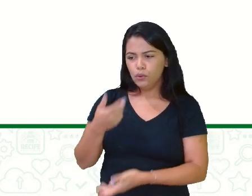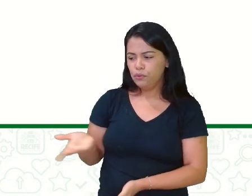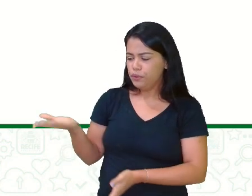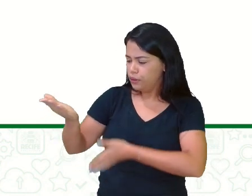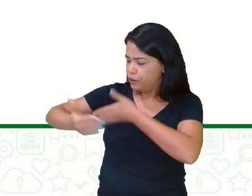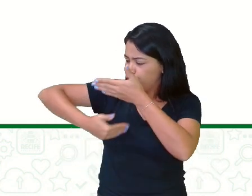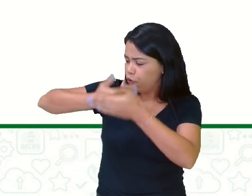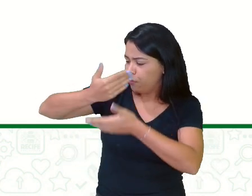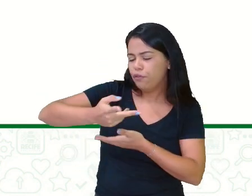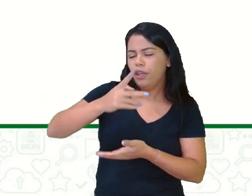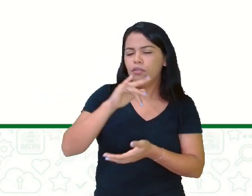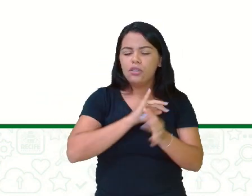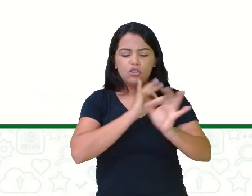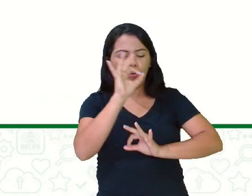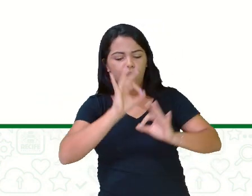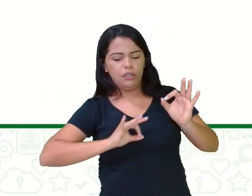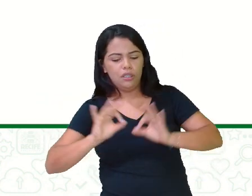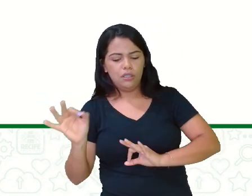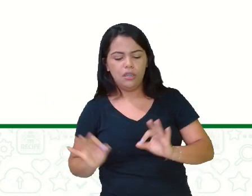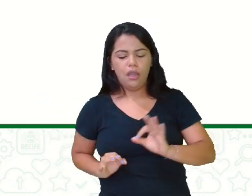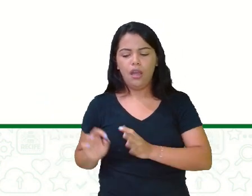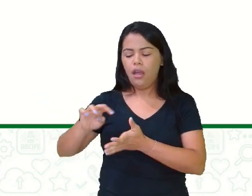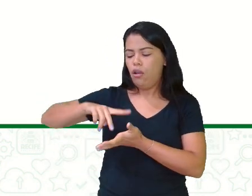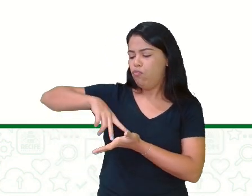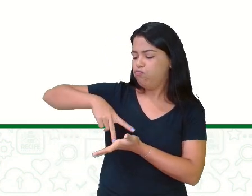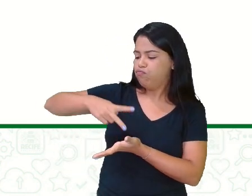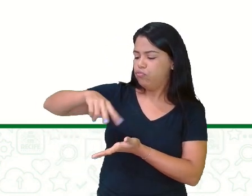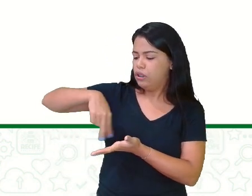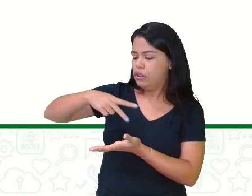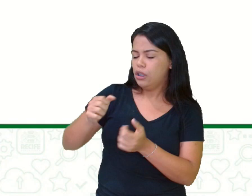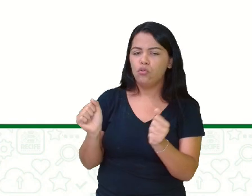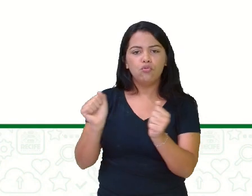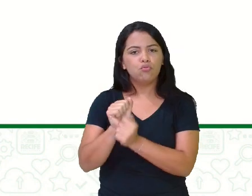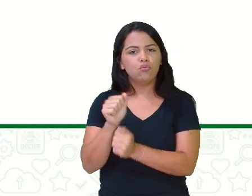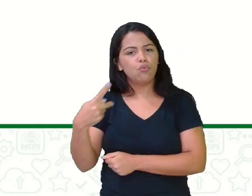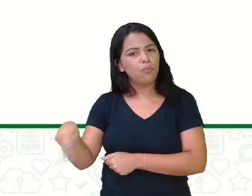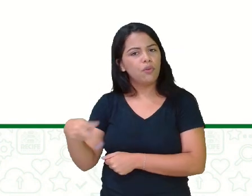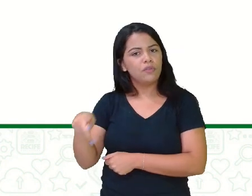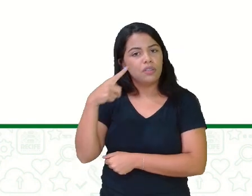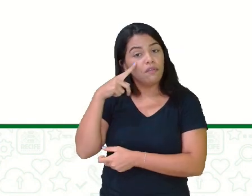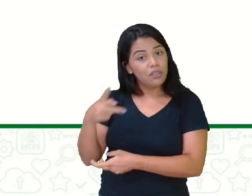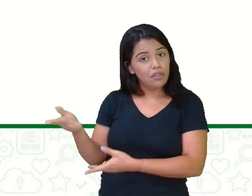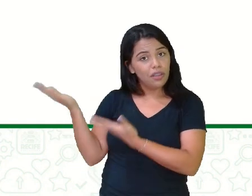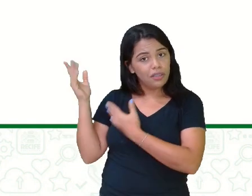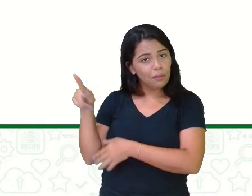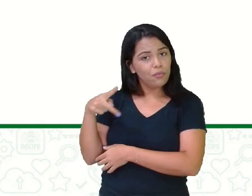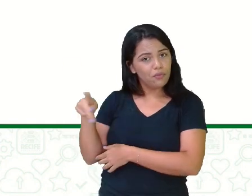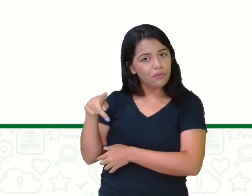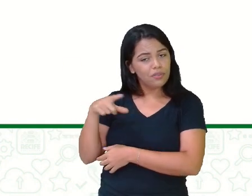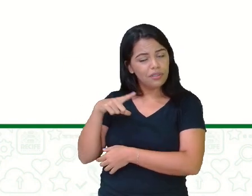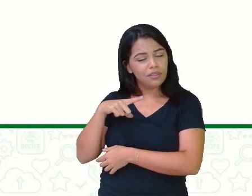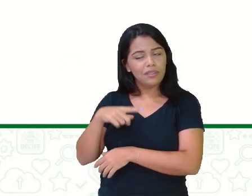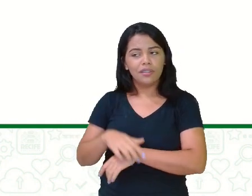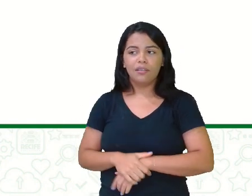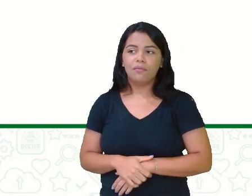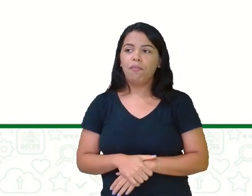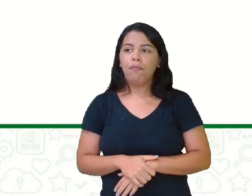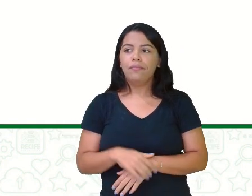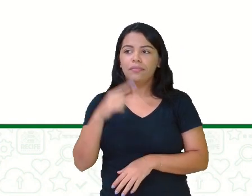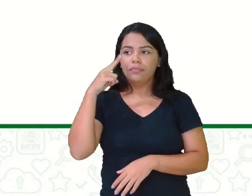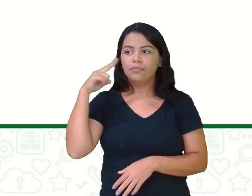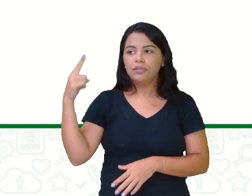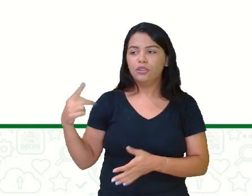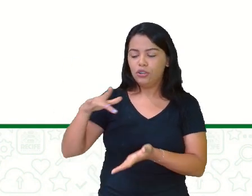desenvolvendo, né, ensaiando ali, né, por professores. Notem os professores. E as